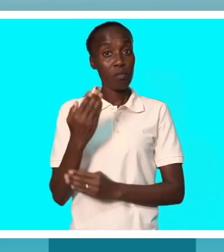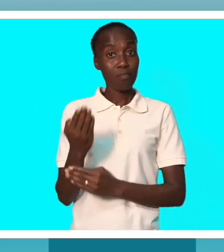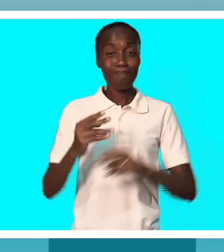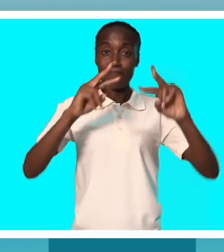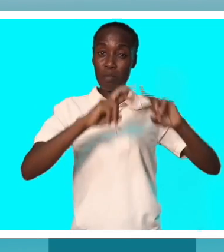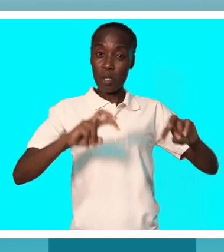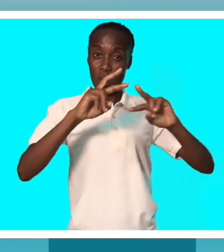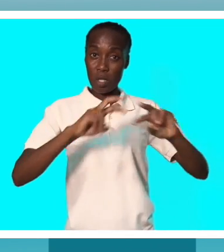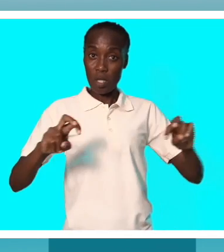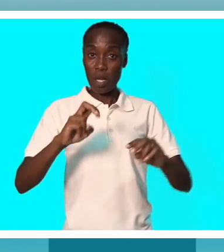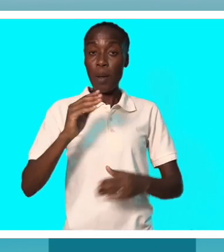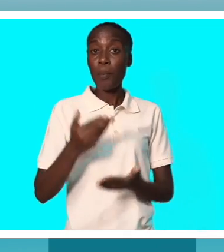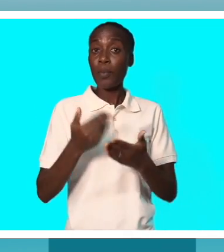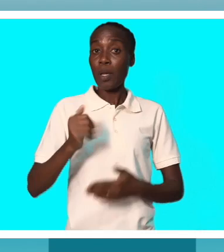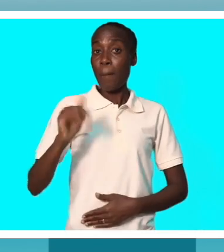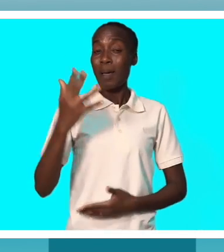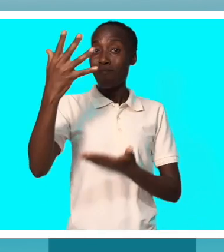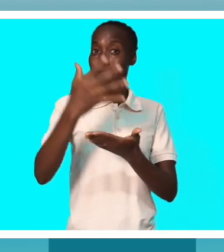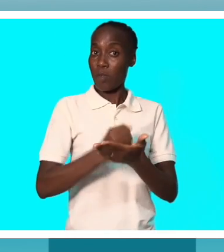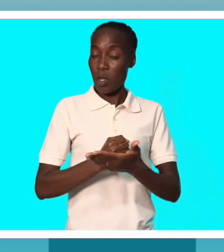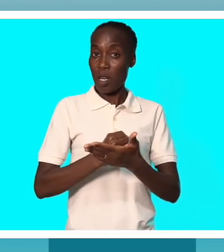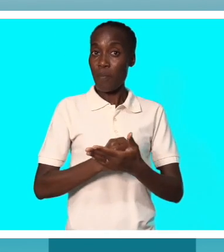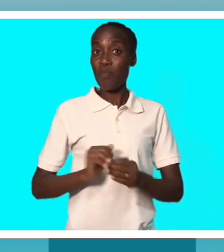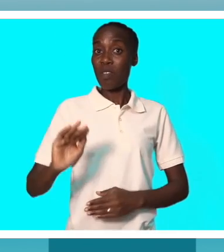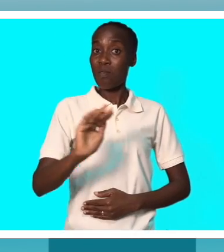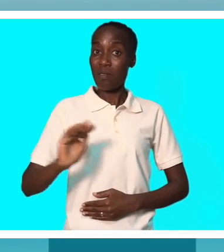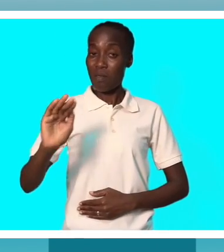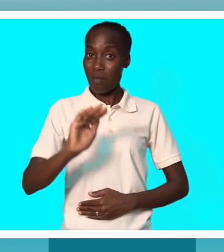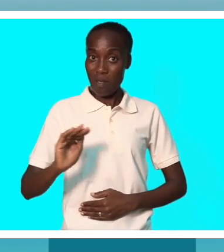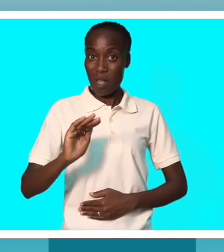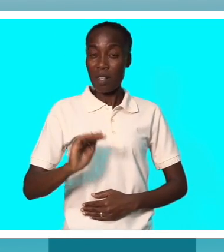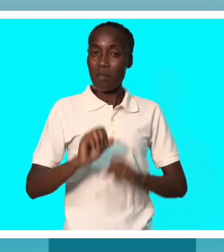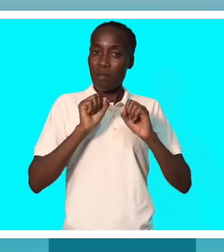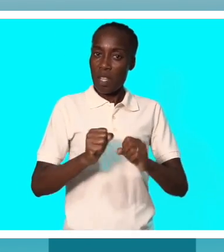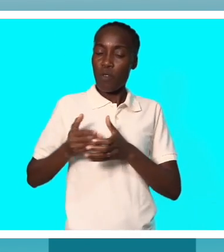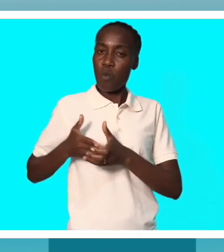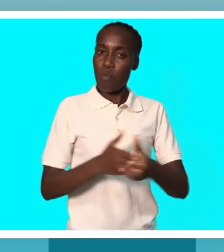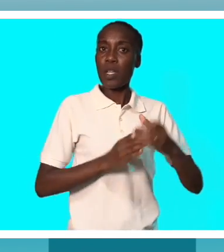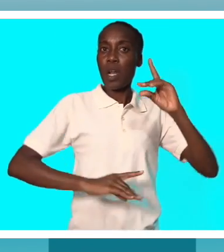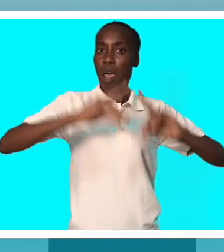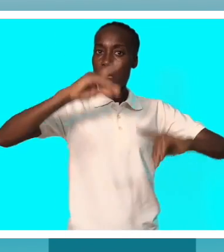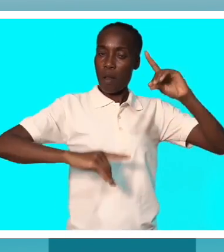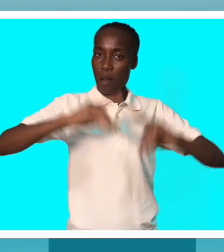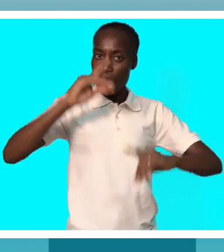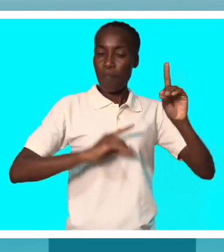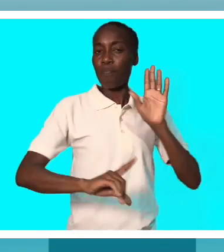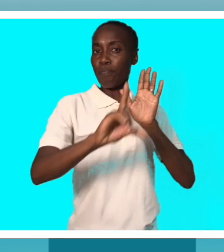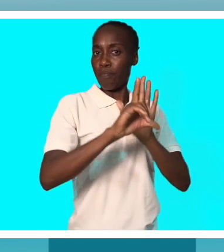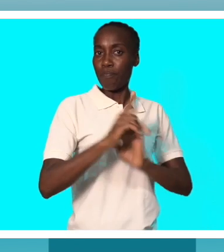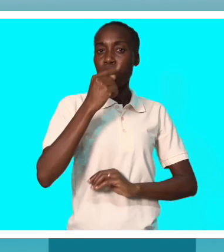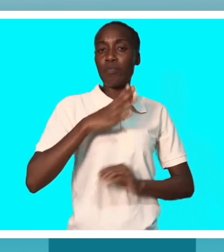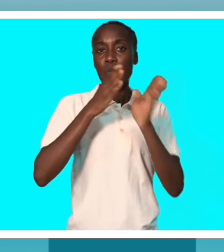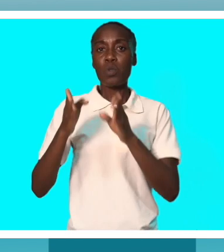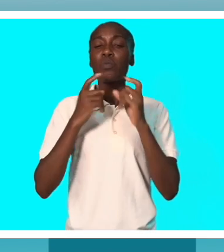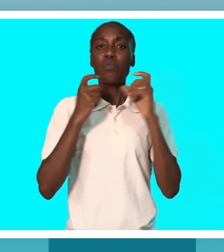consultas confirma que, para alcançar uma sociedade democrática e justa, que eu havia mencionado, em que todos os moçambicanos, em particular as pessoas